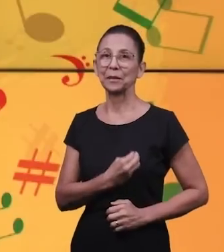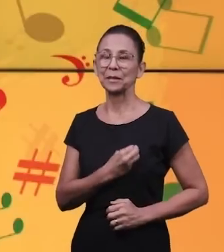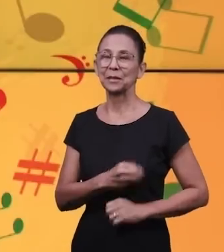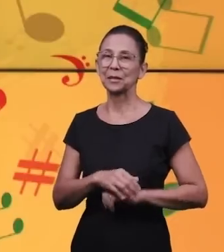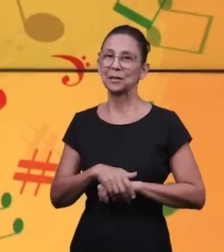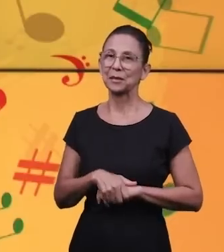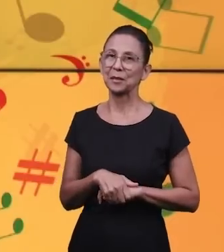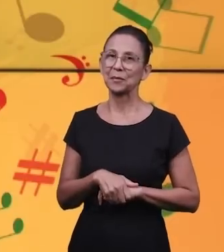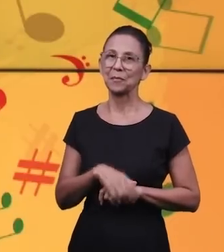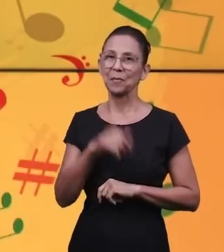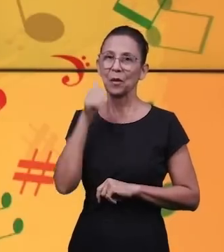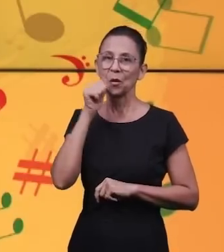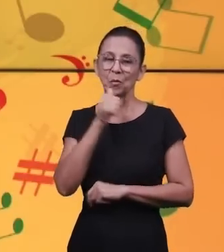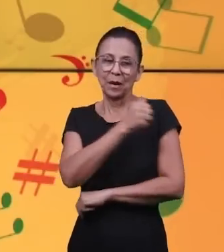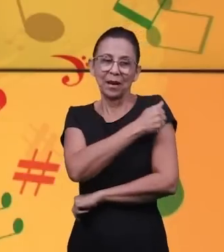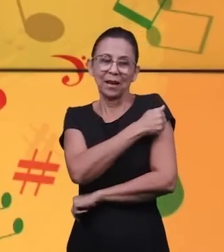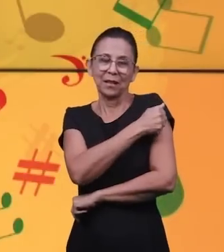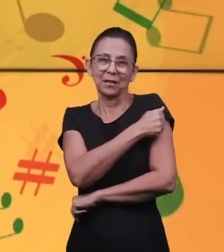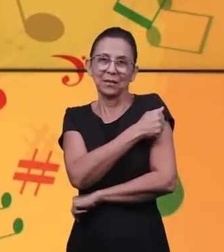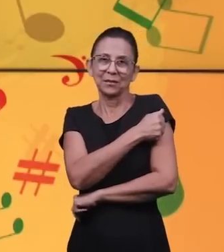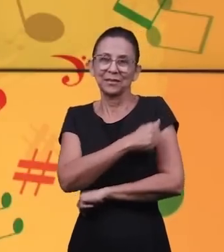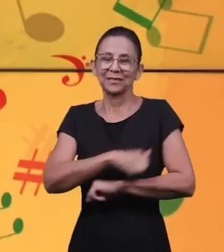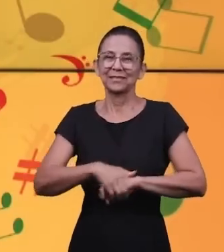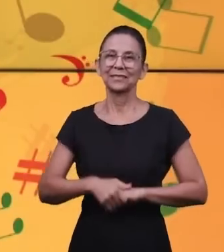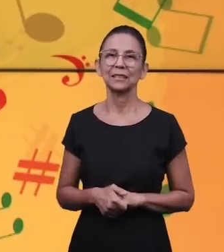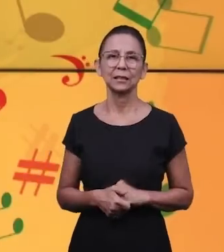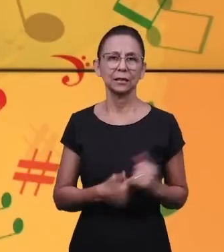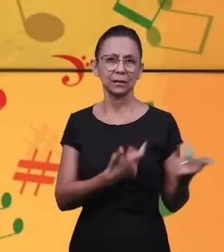participação de uma querida e talentosa aluna,